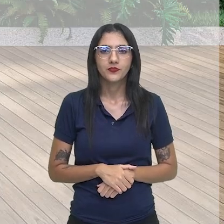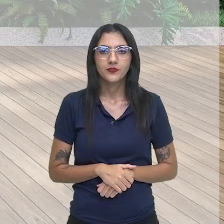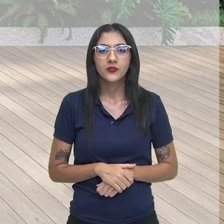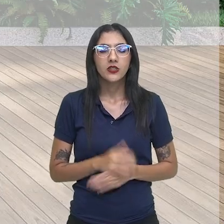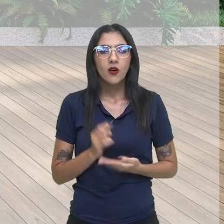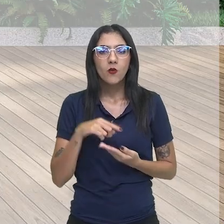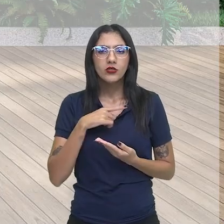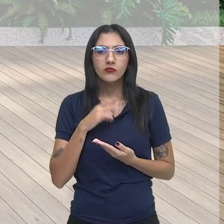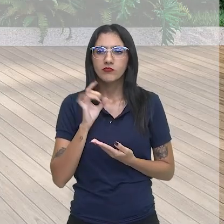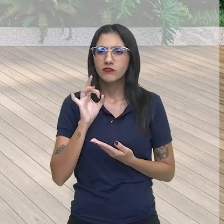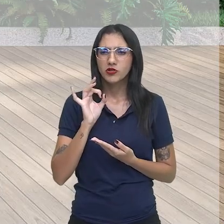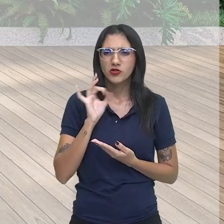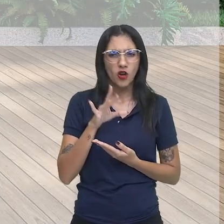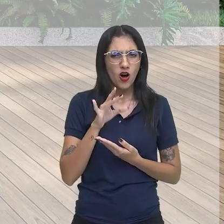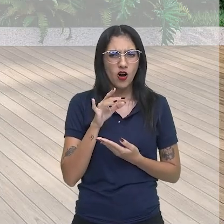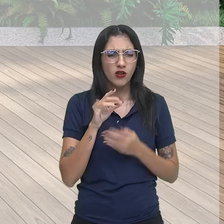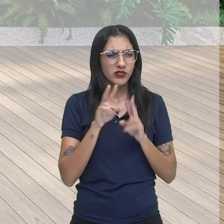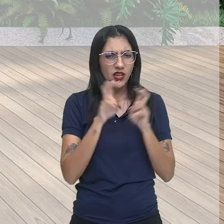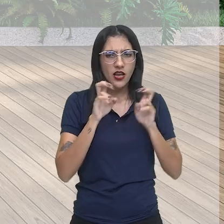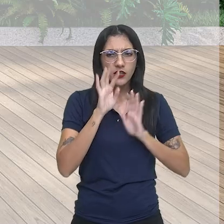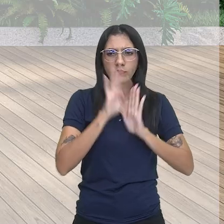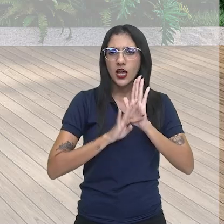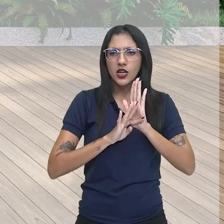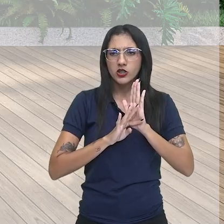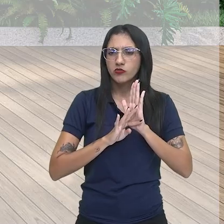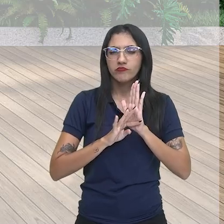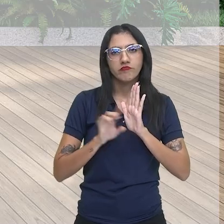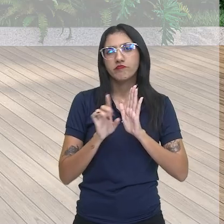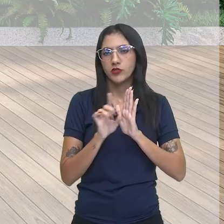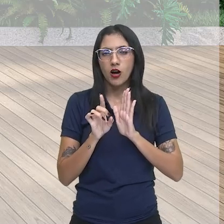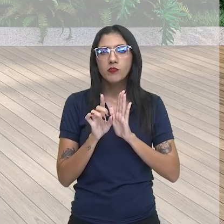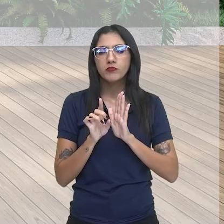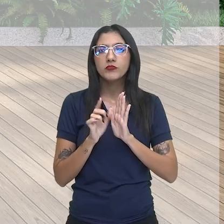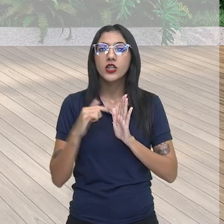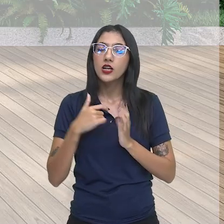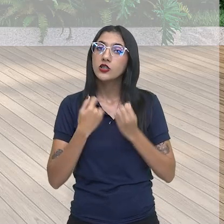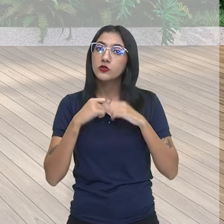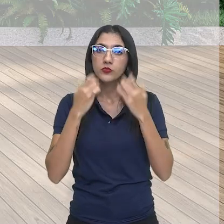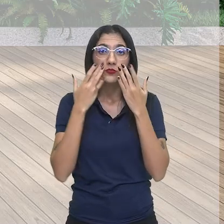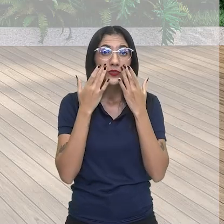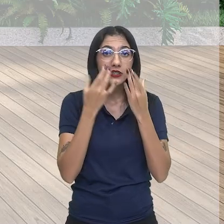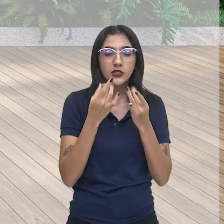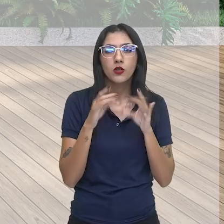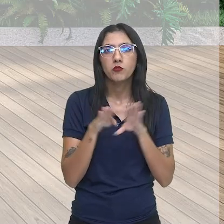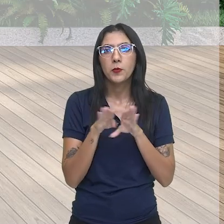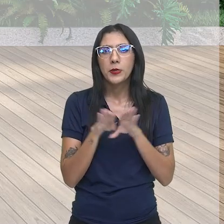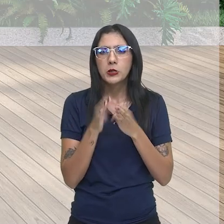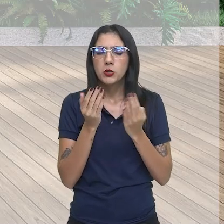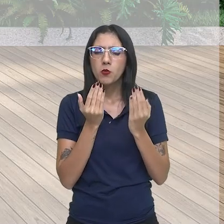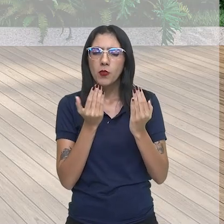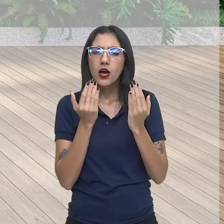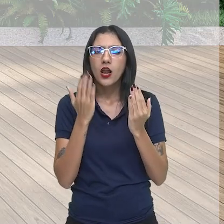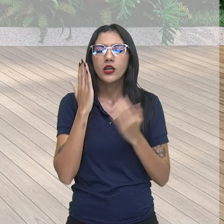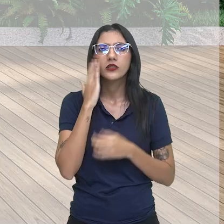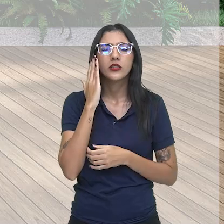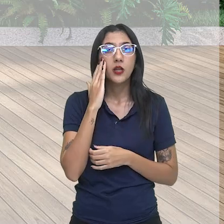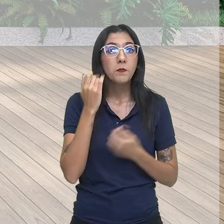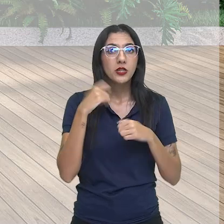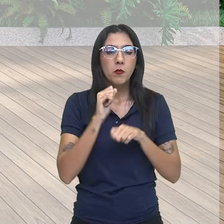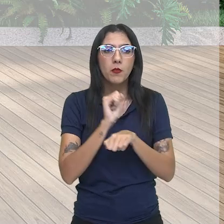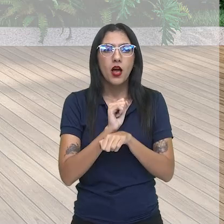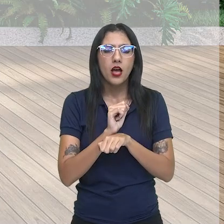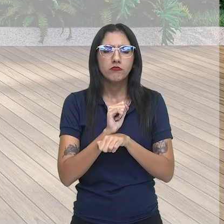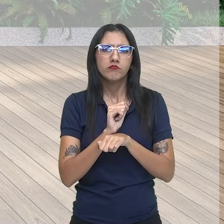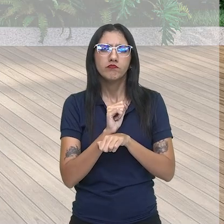na base do texto, né? Você deve, como nós estamos falando de deduzir, então você deve